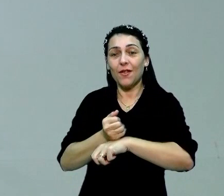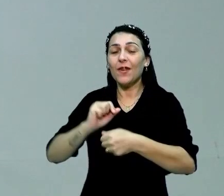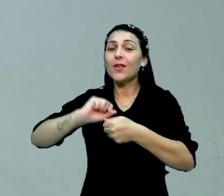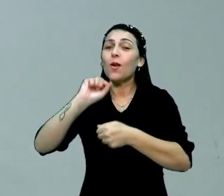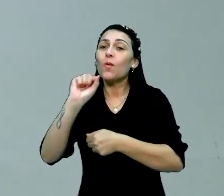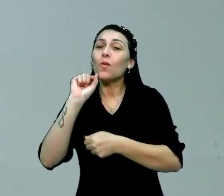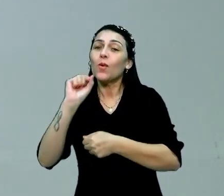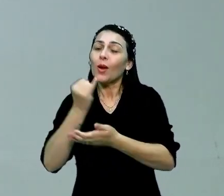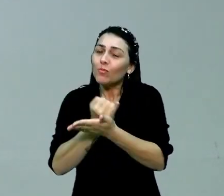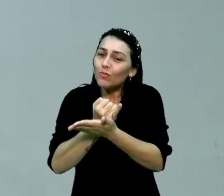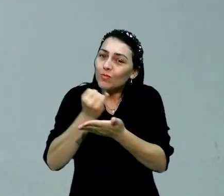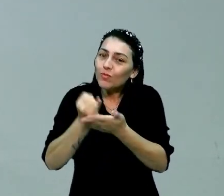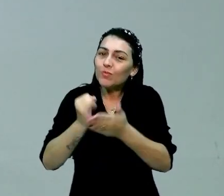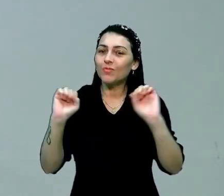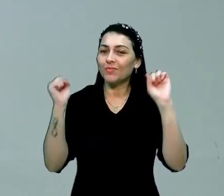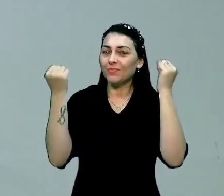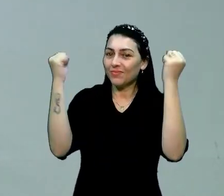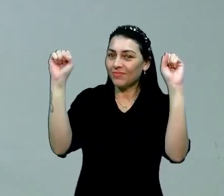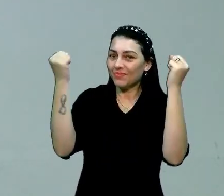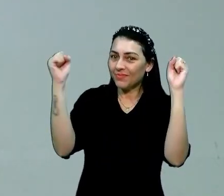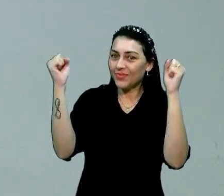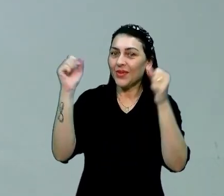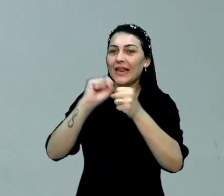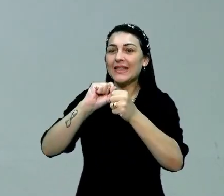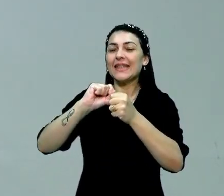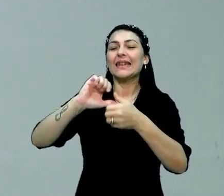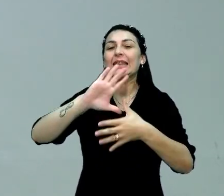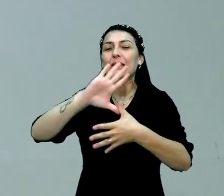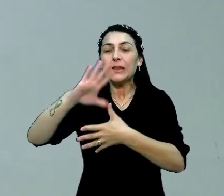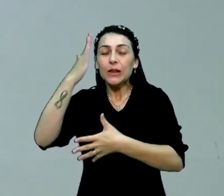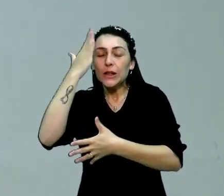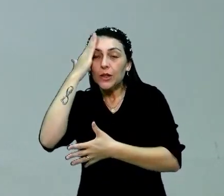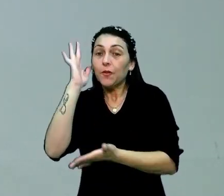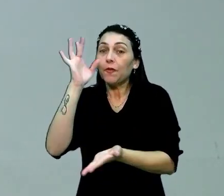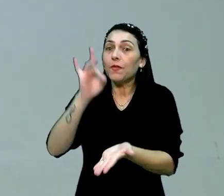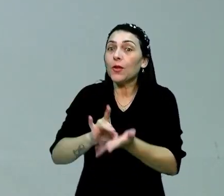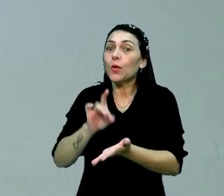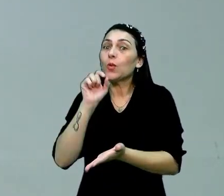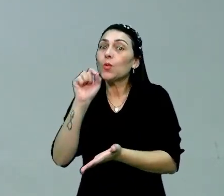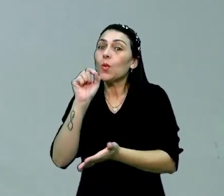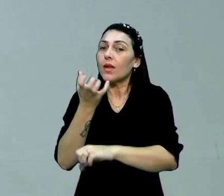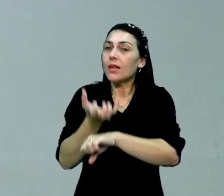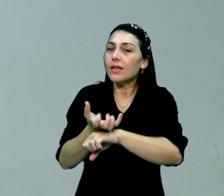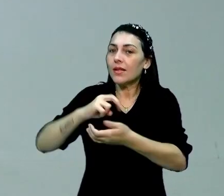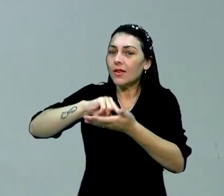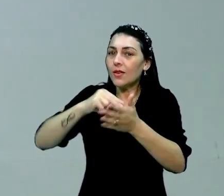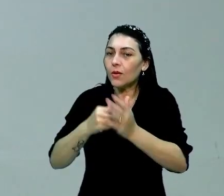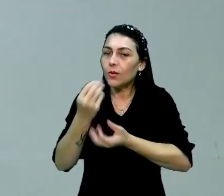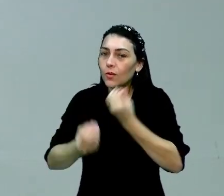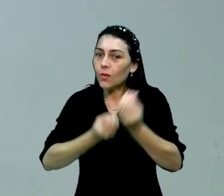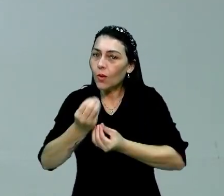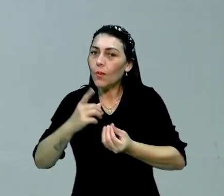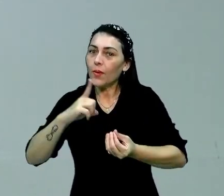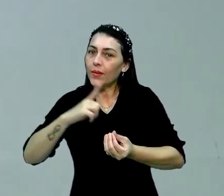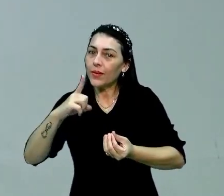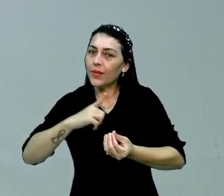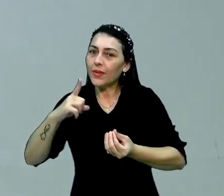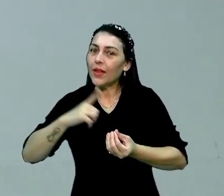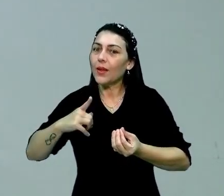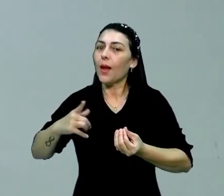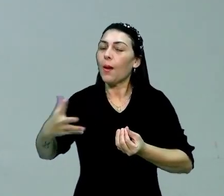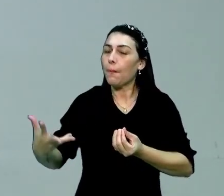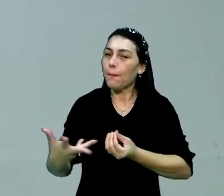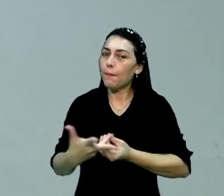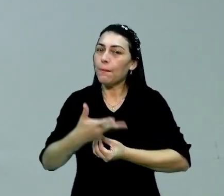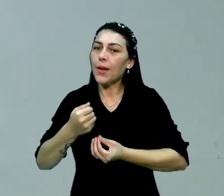quê? Introduzir a Educação Física. A gente vai fazer esse mapeamento e entender de fato o que é essa disciplina e como a gente vai poder ter esse vislumbre dela